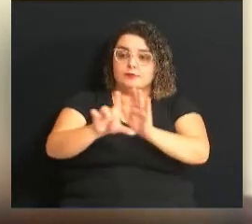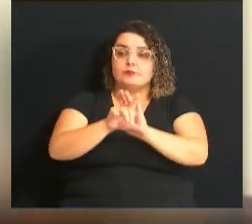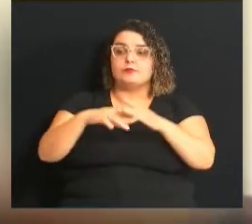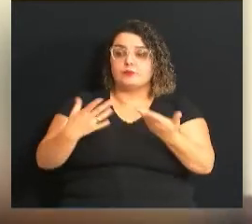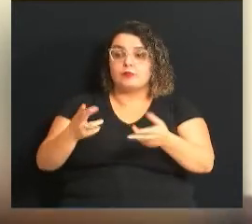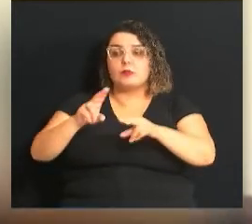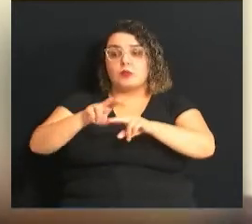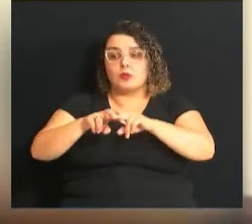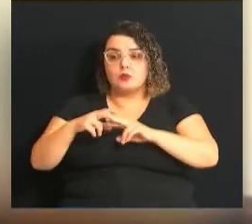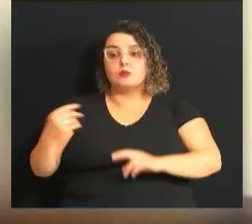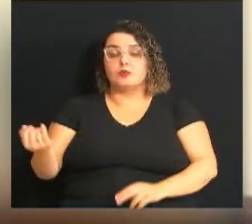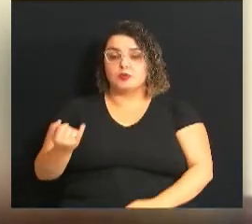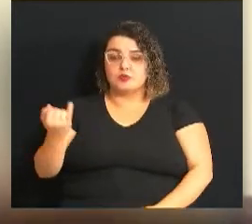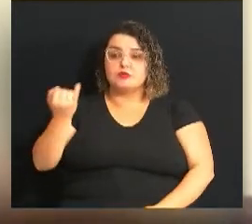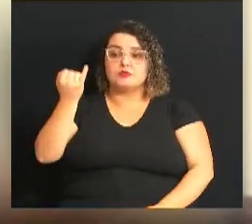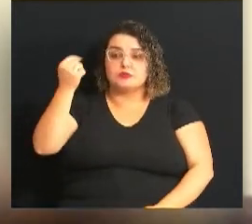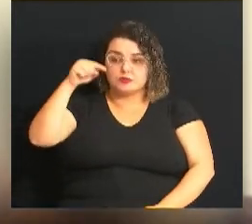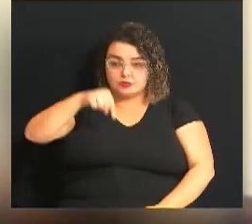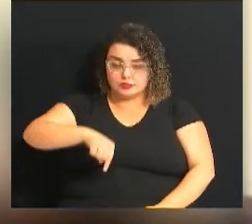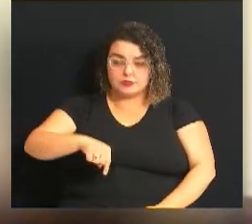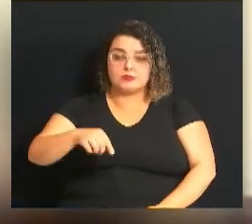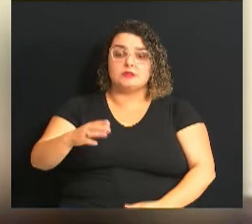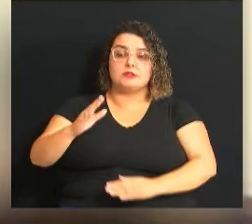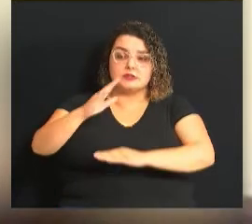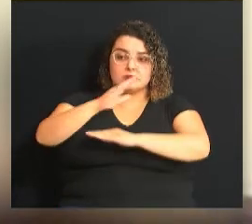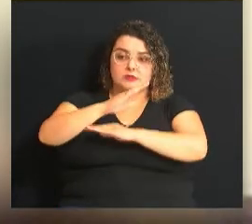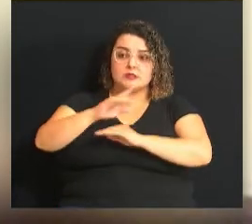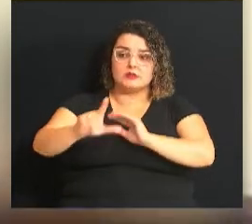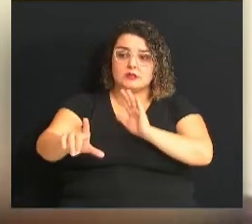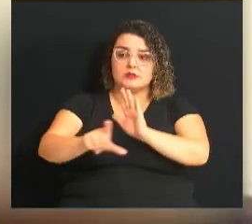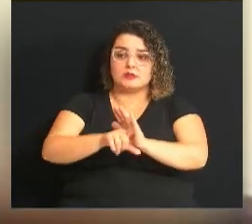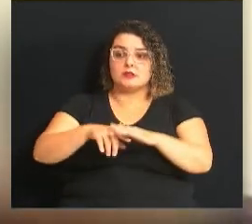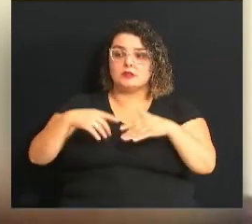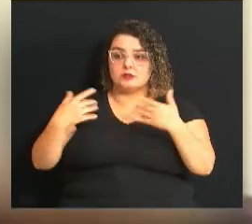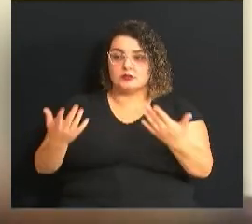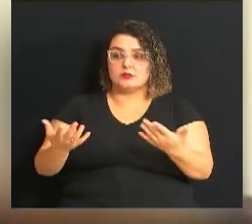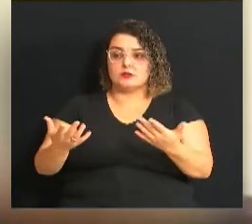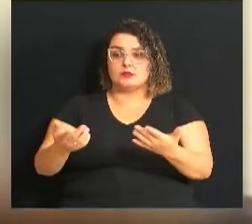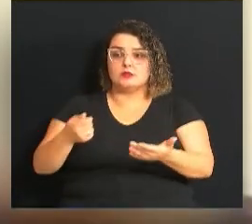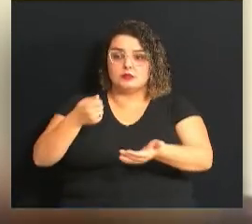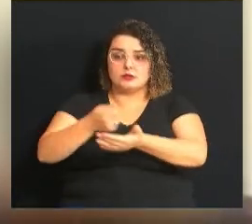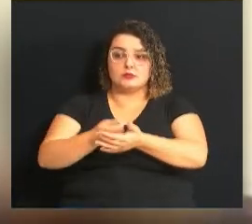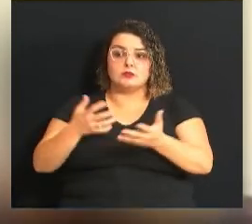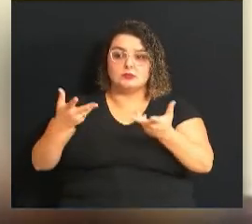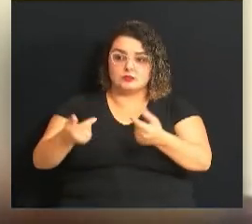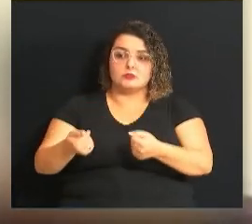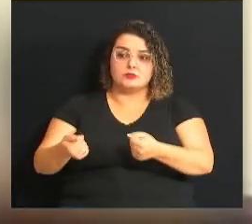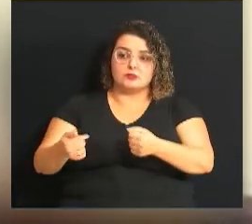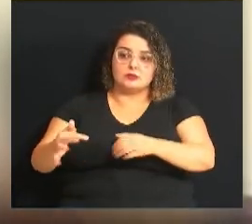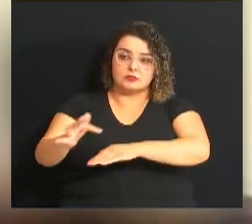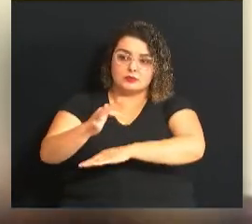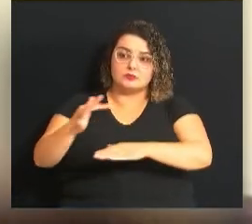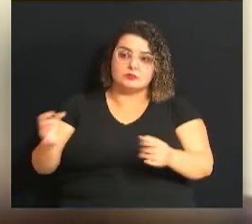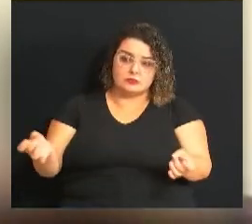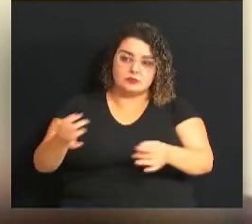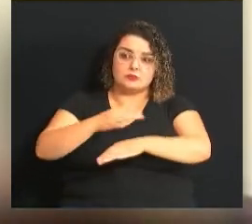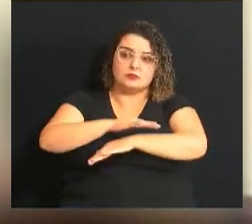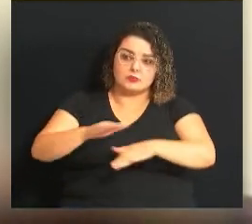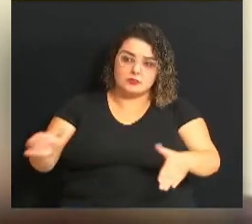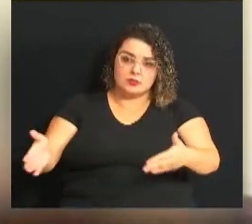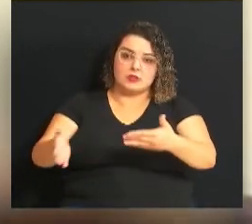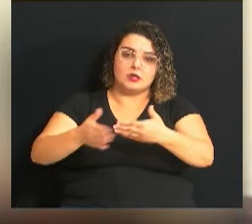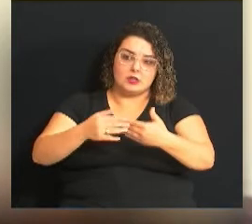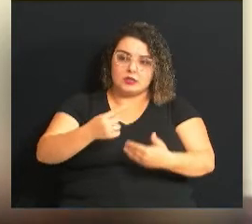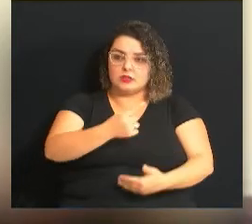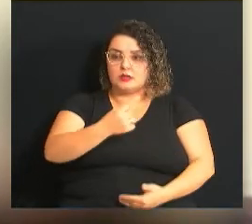sua importância nesta Casa de Leis. Então, cumprindo todas as formalidades, declaro encerrada a 11ª